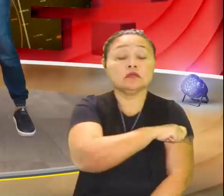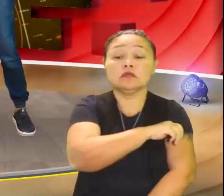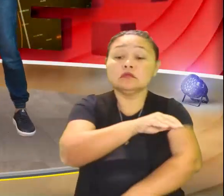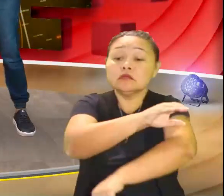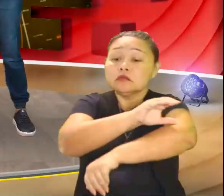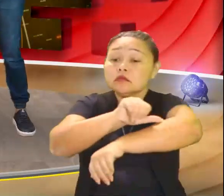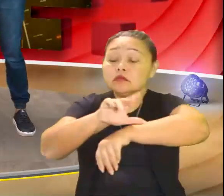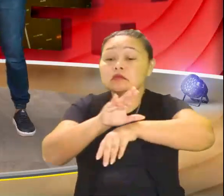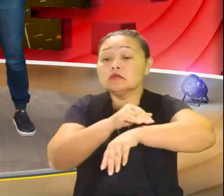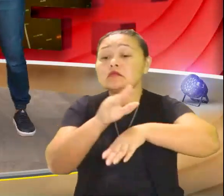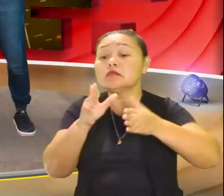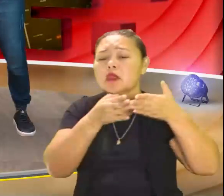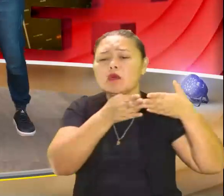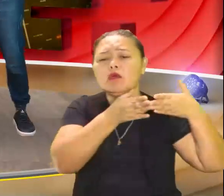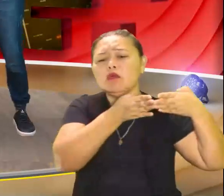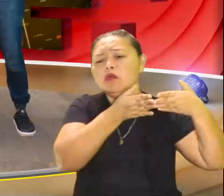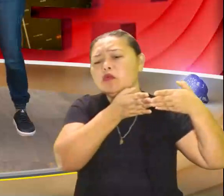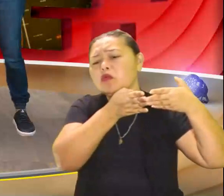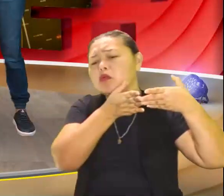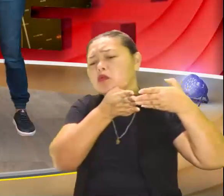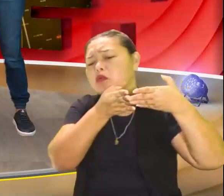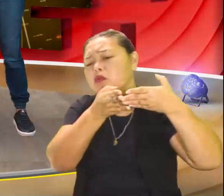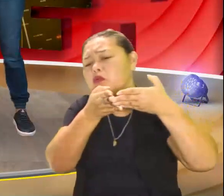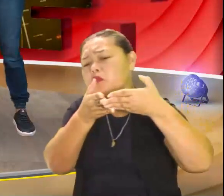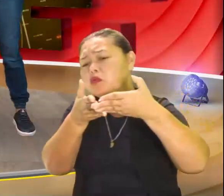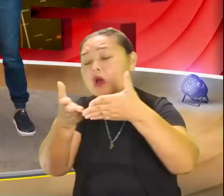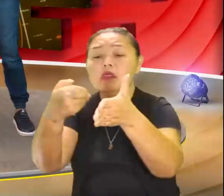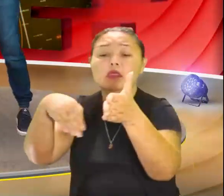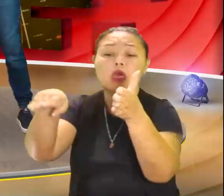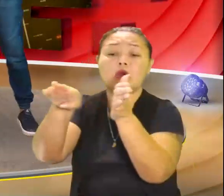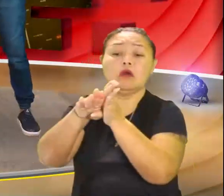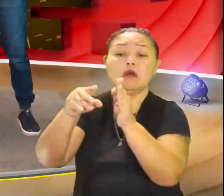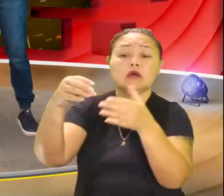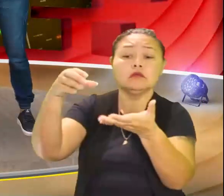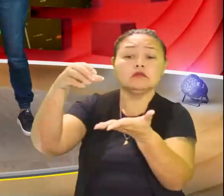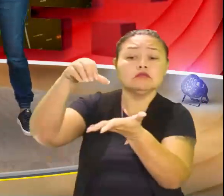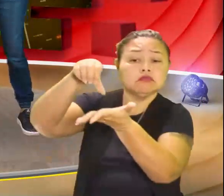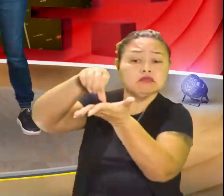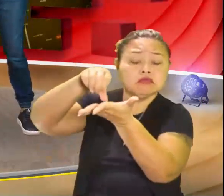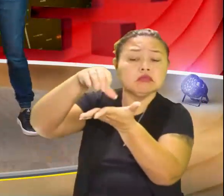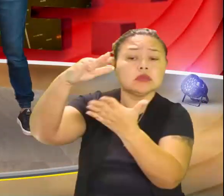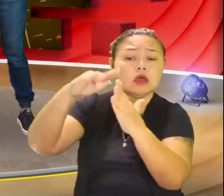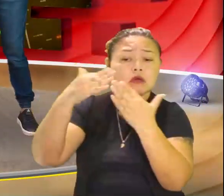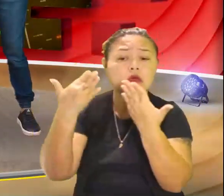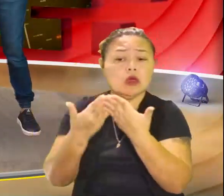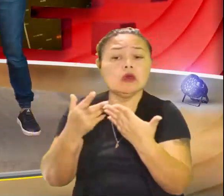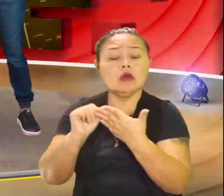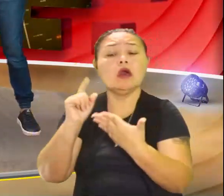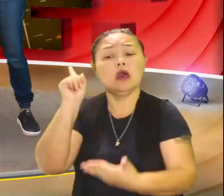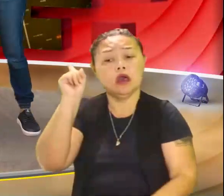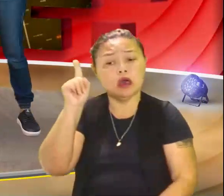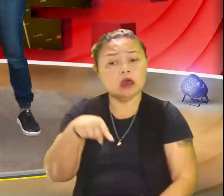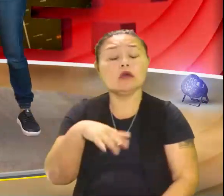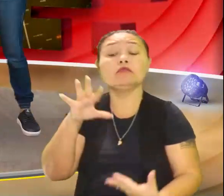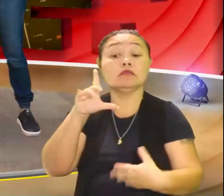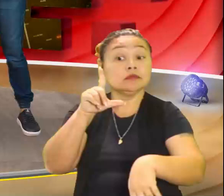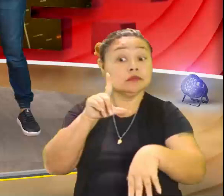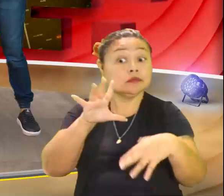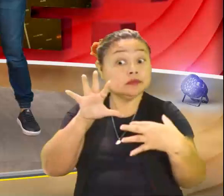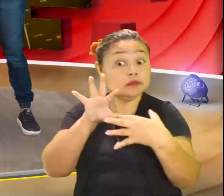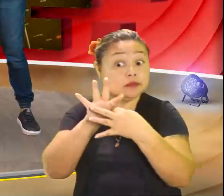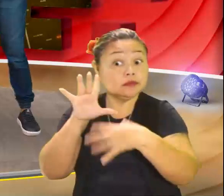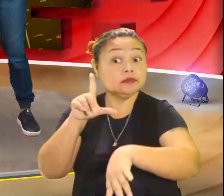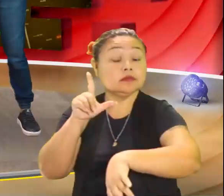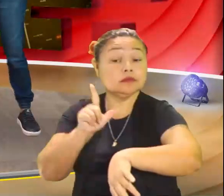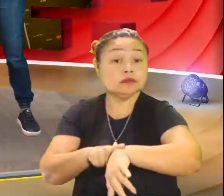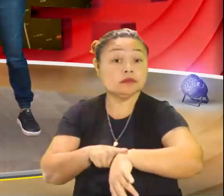do Ribeirinho, né, que se desloca de barco até ao polo escolar. Então, assim, tudo isso envolve